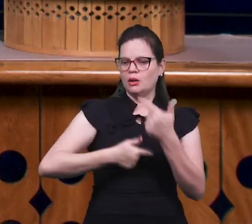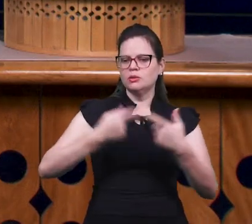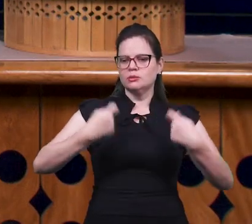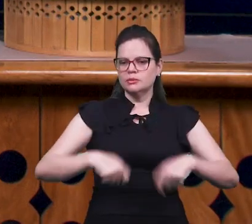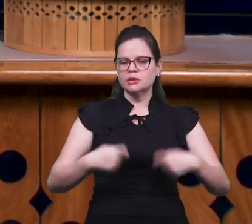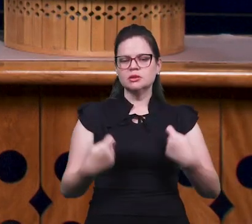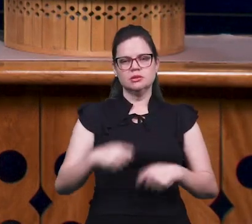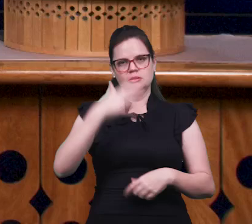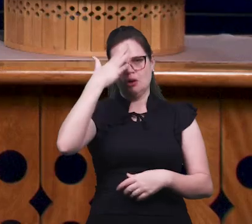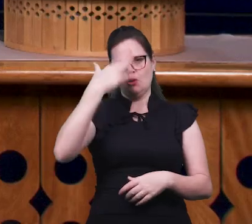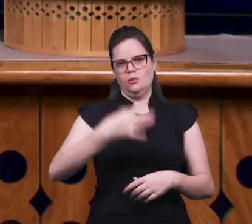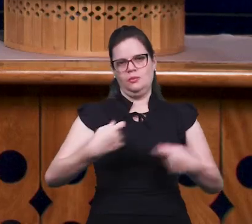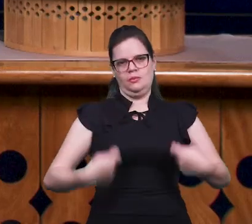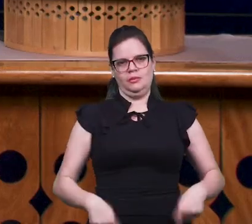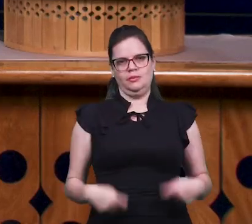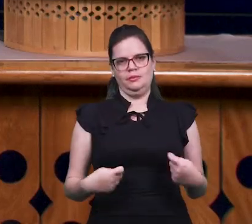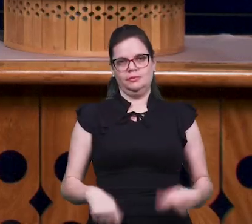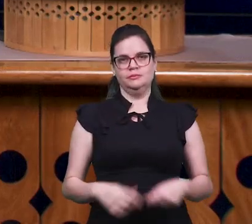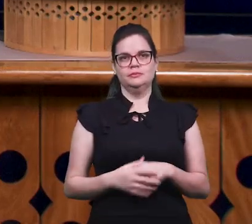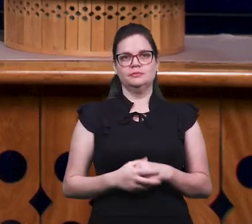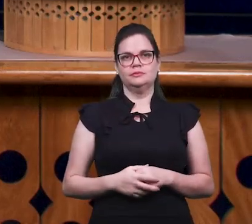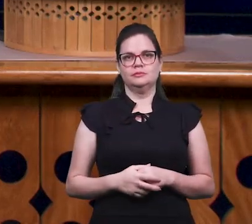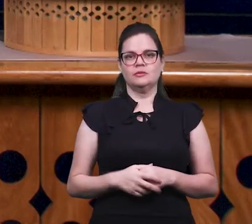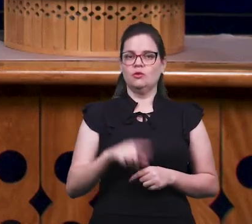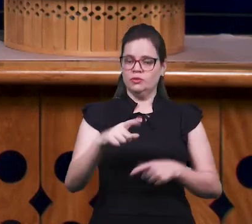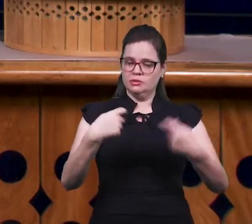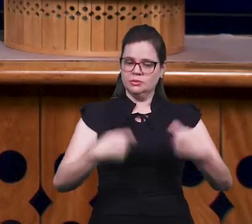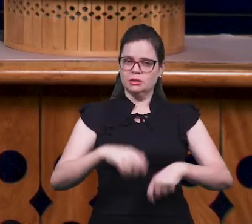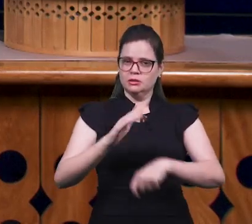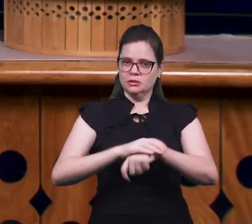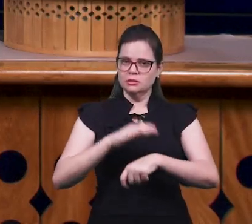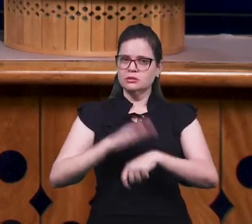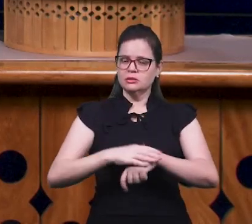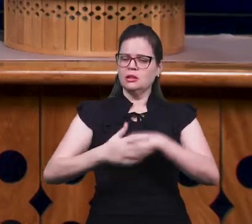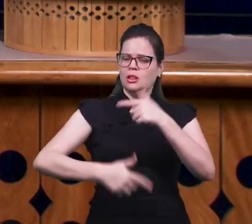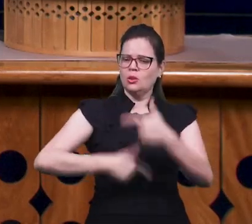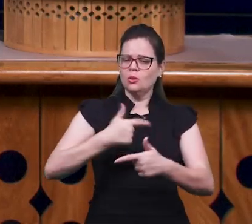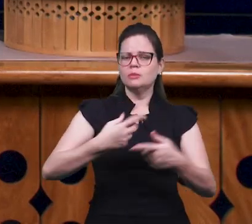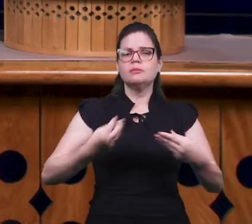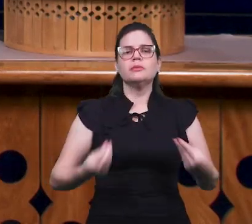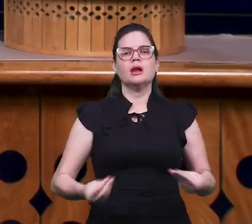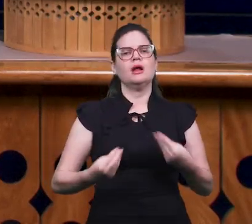Temos que compreender se você lutar pela sua vida, porque